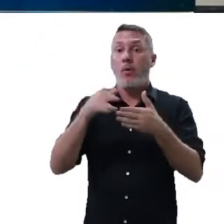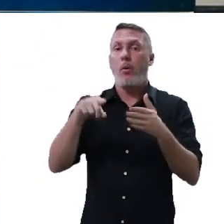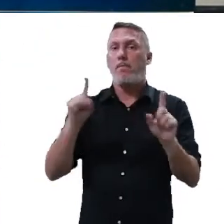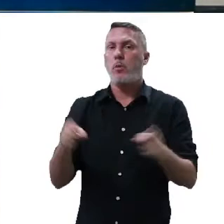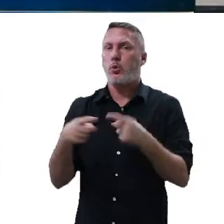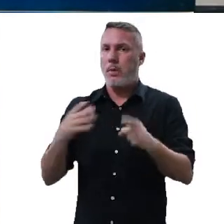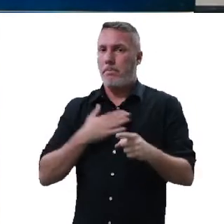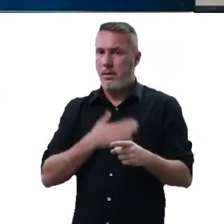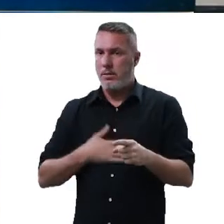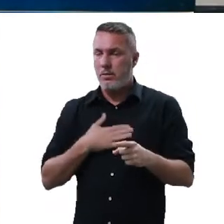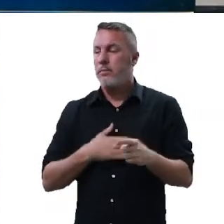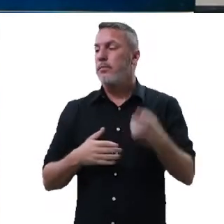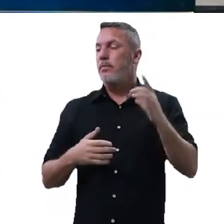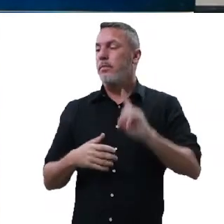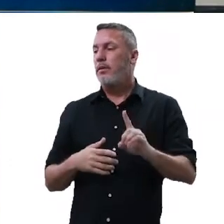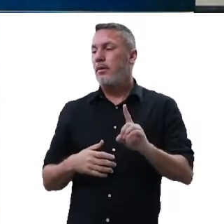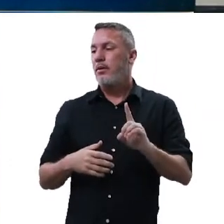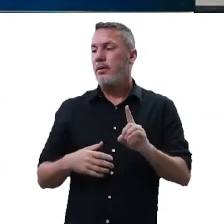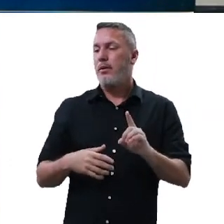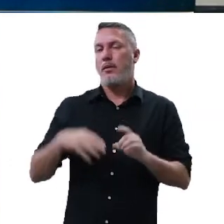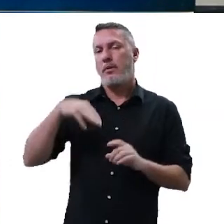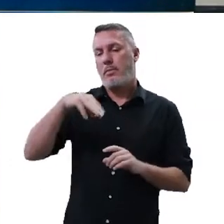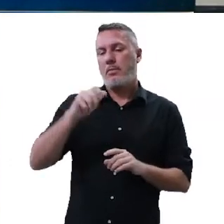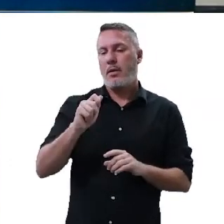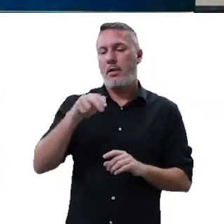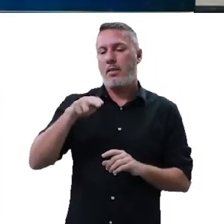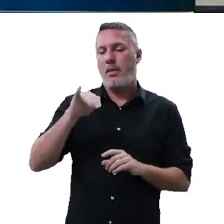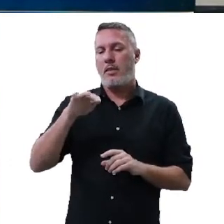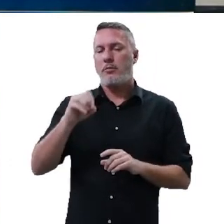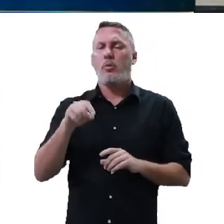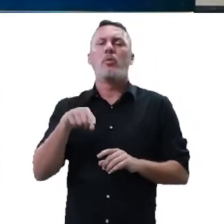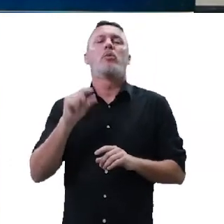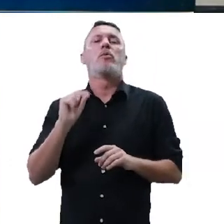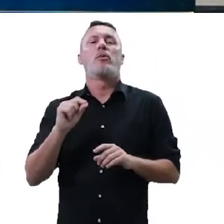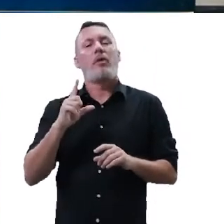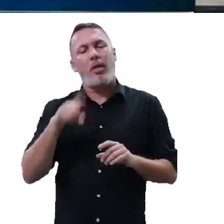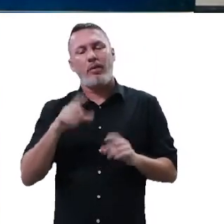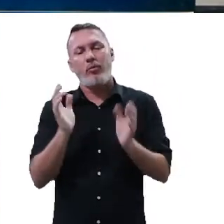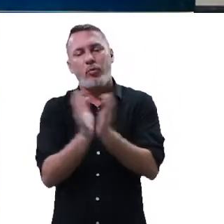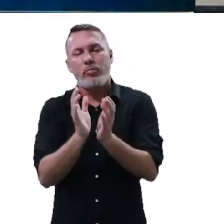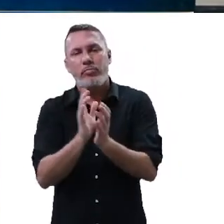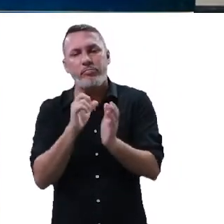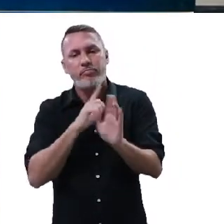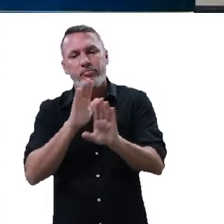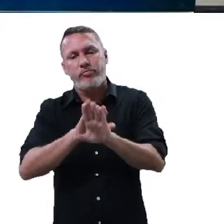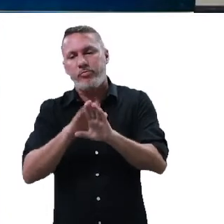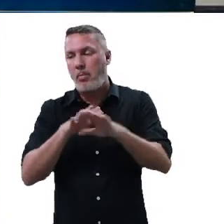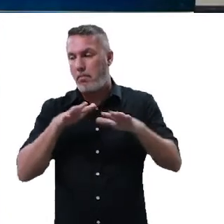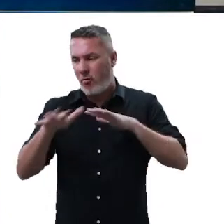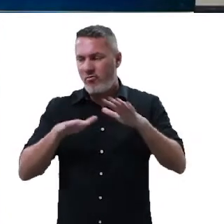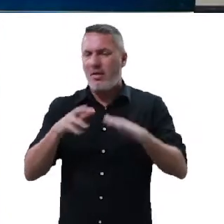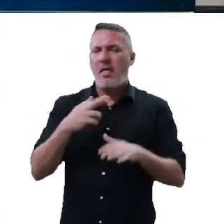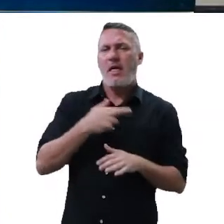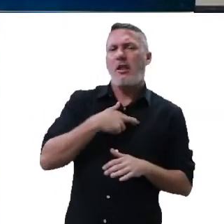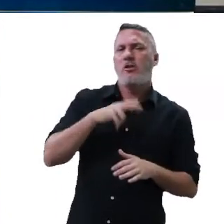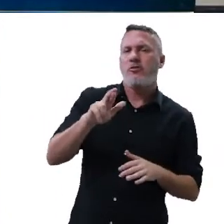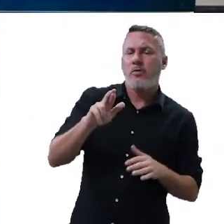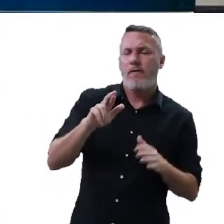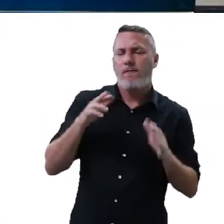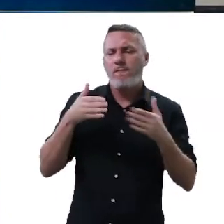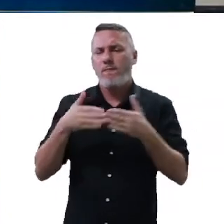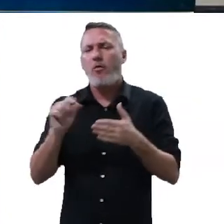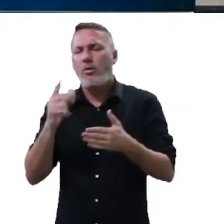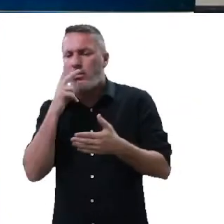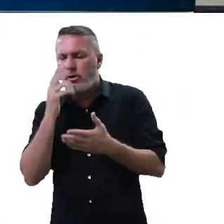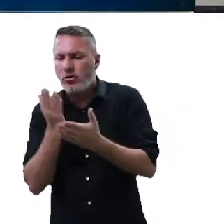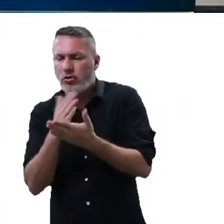busca pelo prazer. Os maniqueístas. O maniqueísmo era uma espécie de movimento filosófico religioso